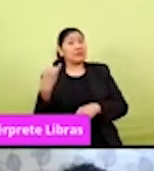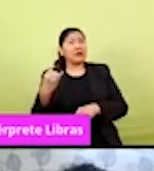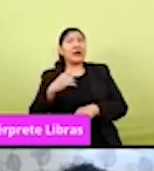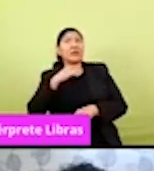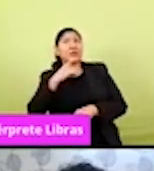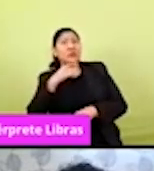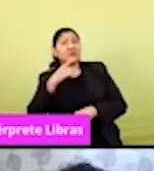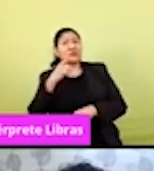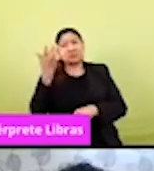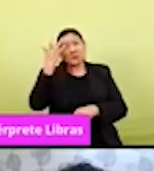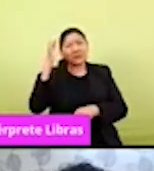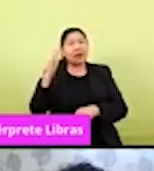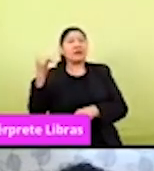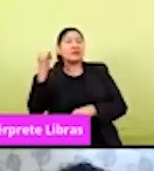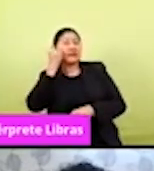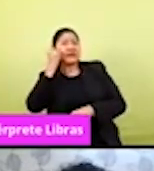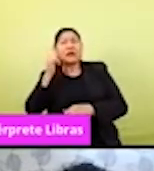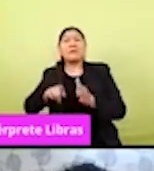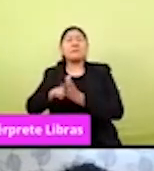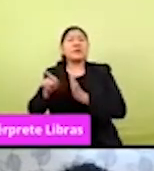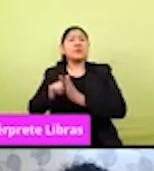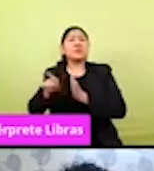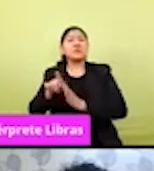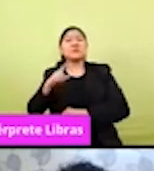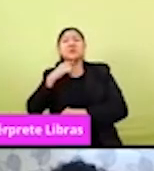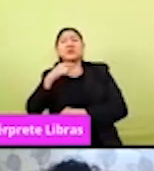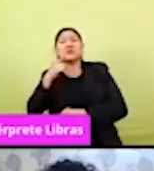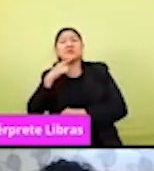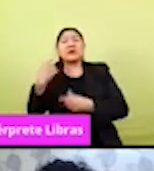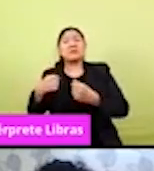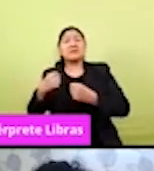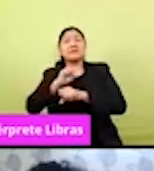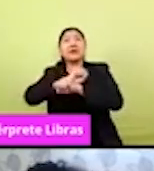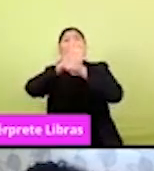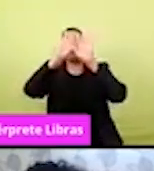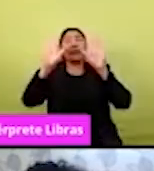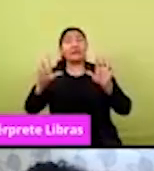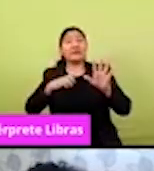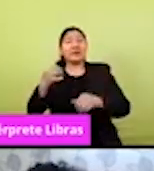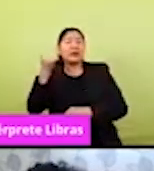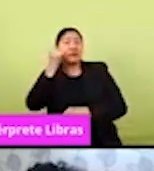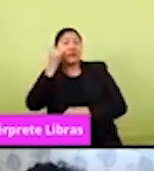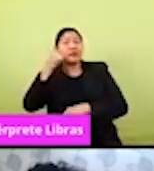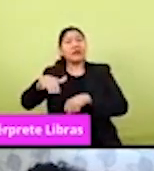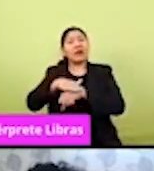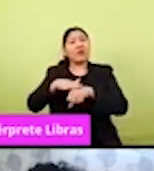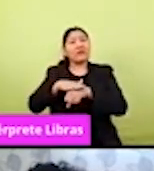Mulher Brasileira pelo telefone, né, ou se tiver acontecendo uma situação de violência